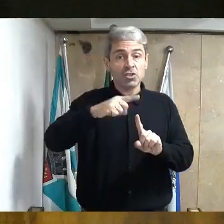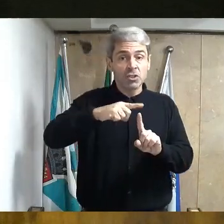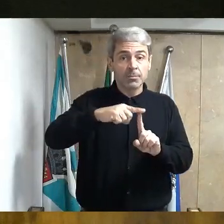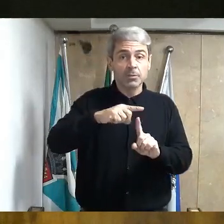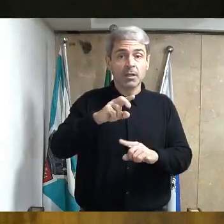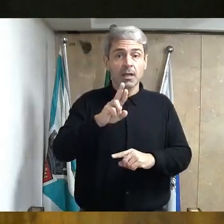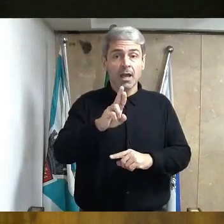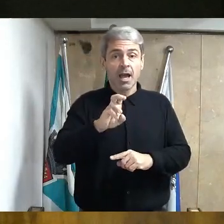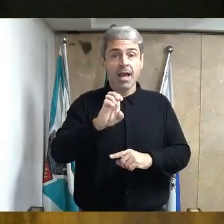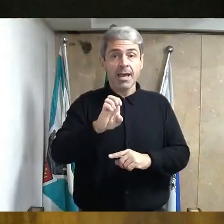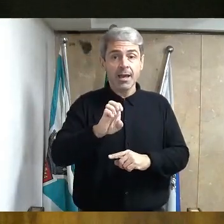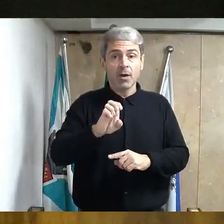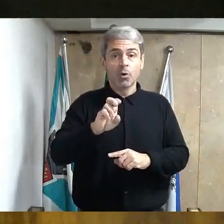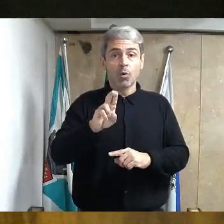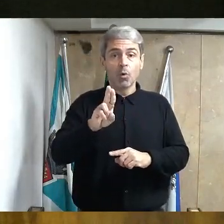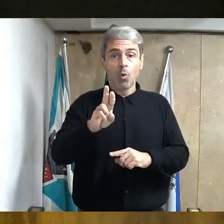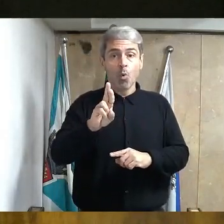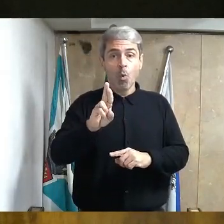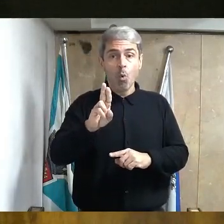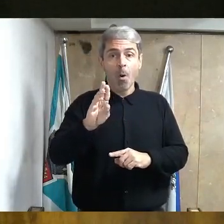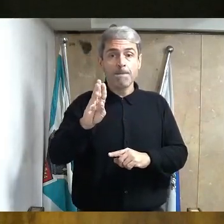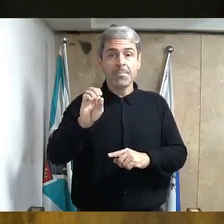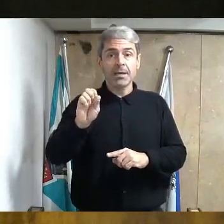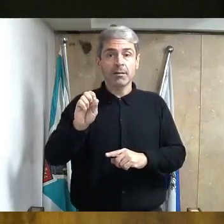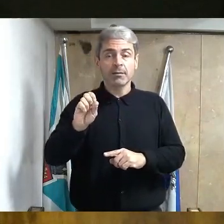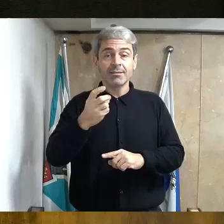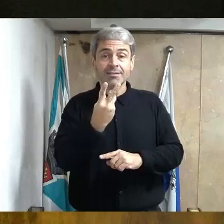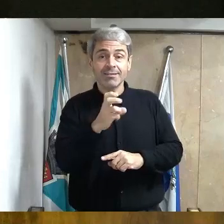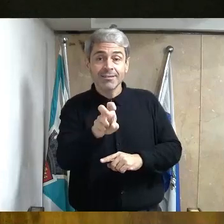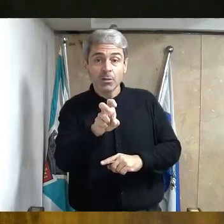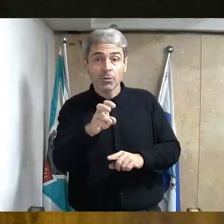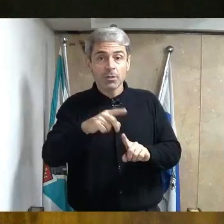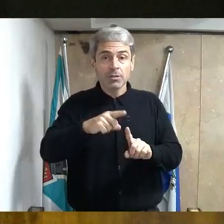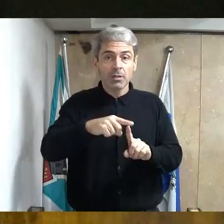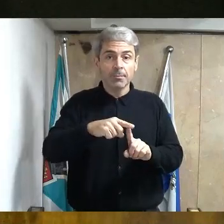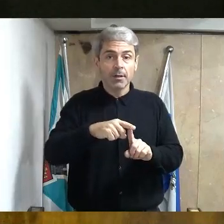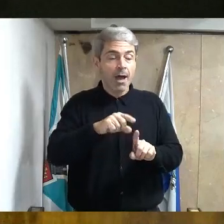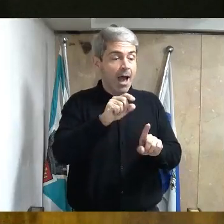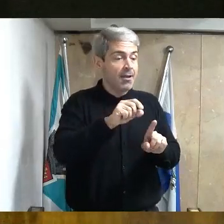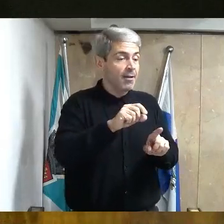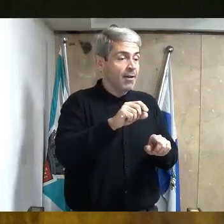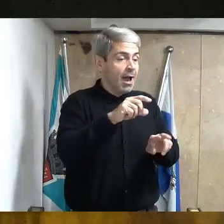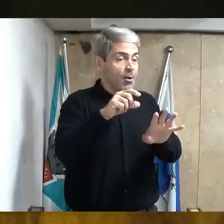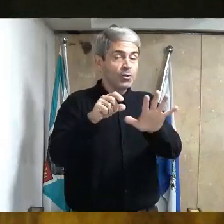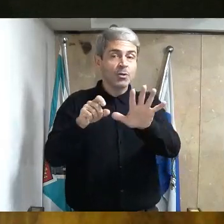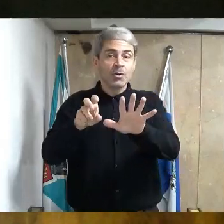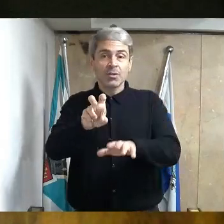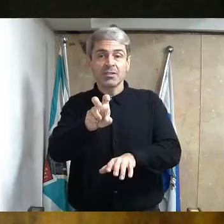tipos, cada um é feito conforme eles querem. Vossa Excelência me permite uma